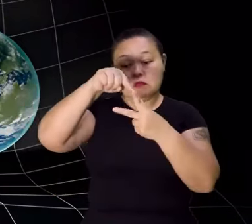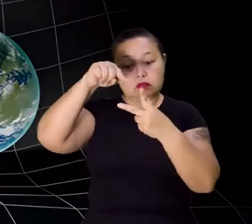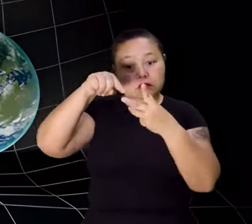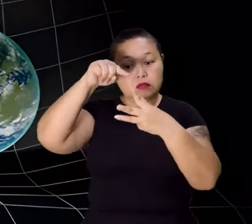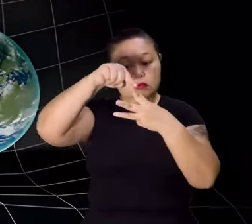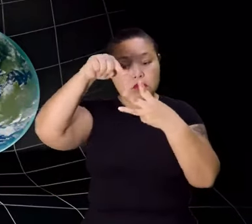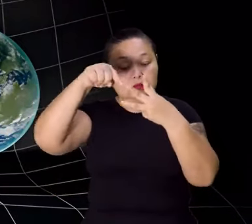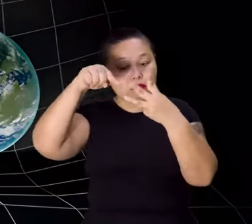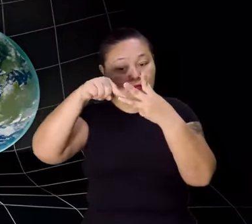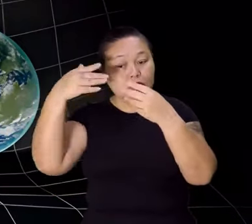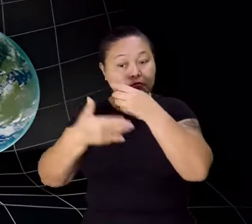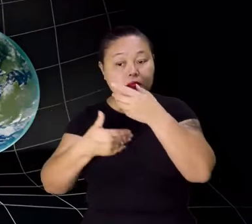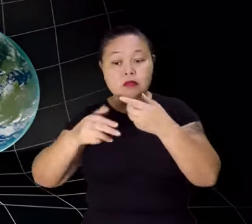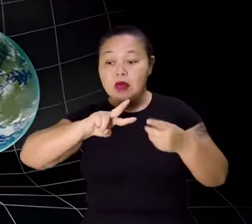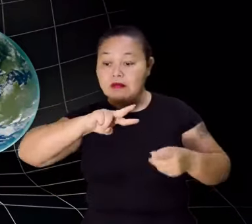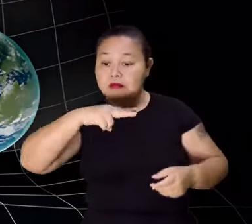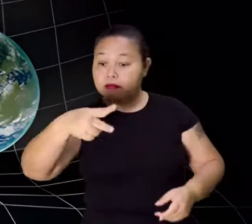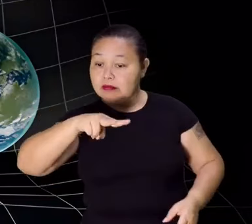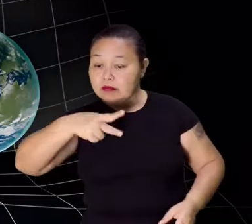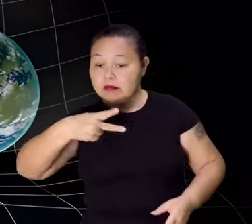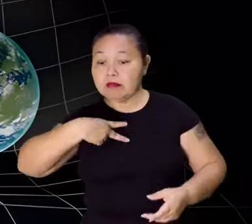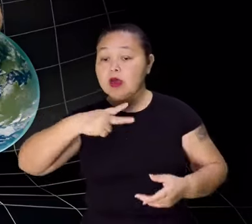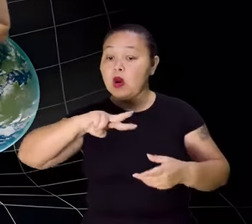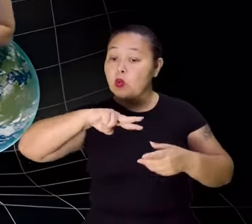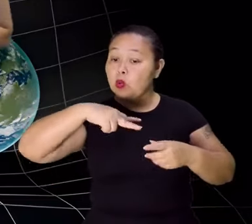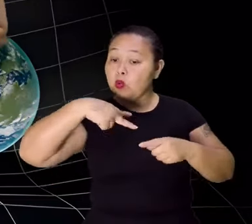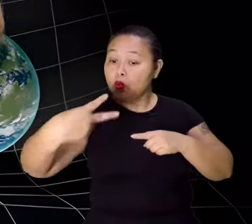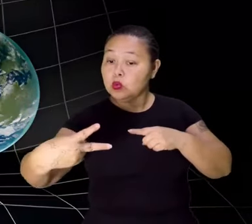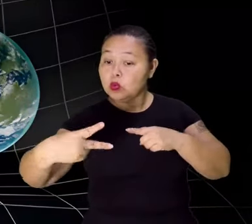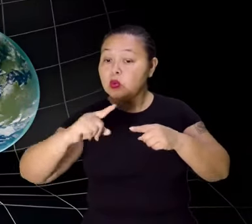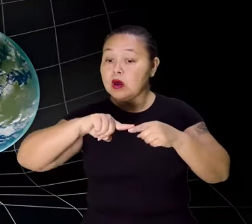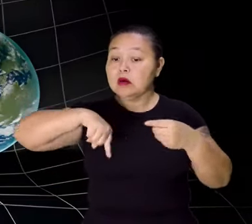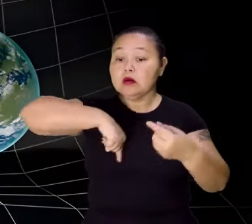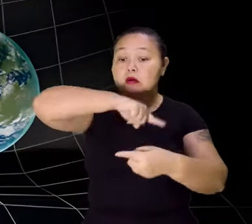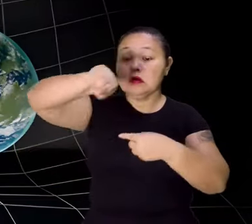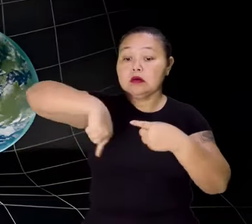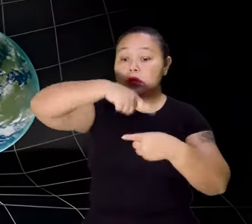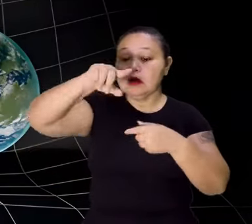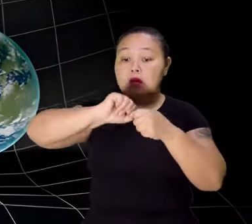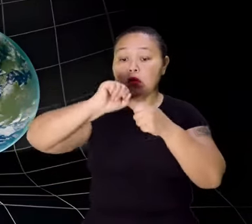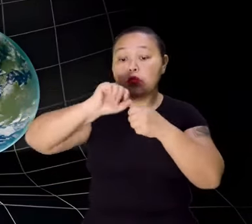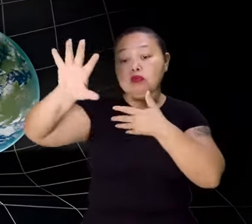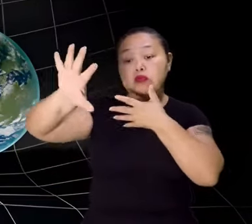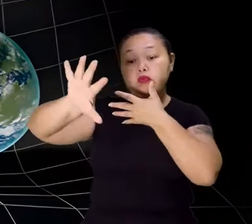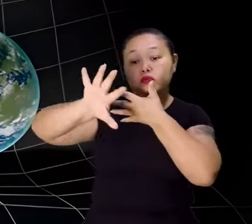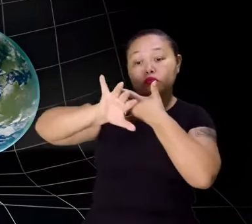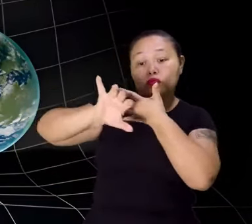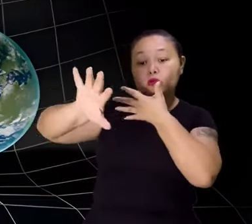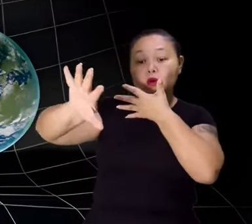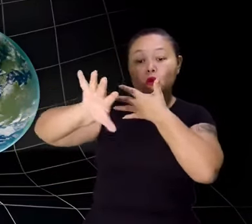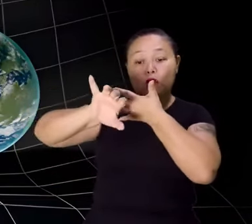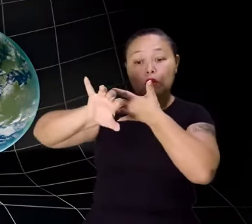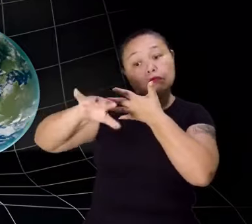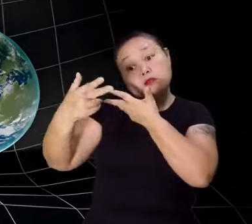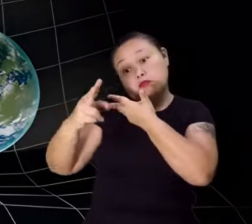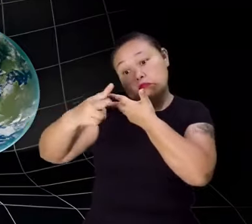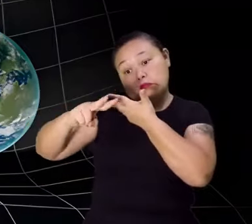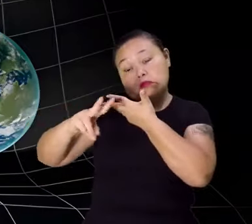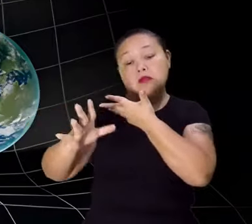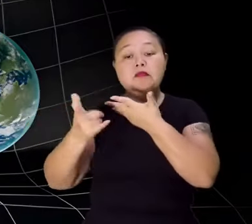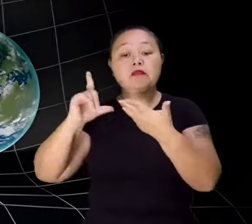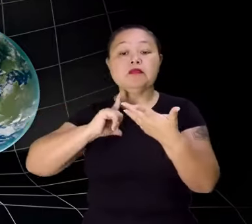três formas básicas de transmissão, né, Décio? Tem, condução, Convecção e radiação ou irradiação, tanto faz, né?